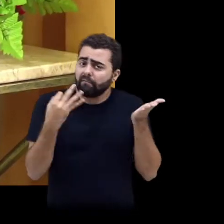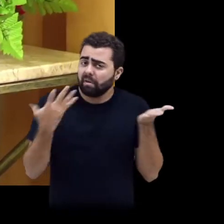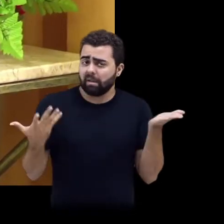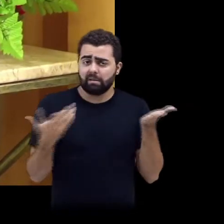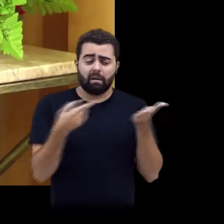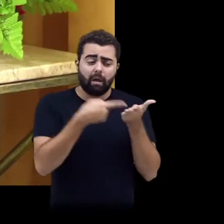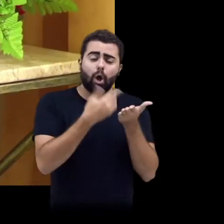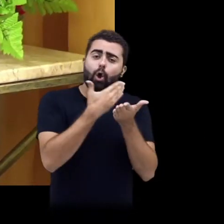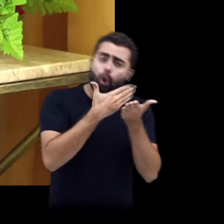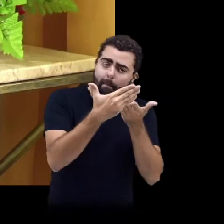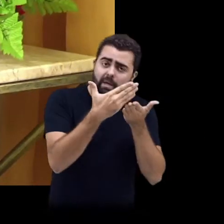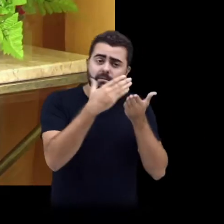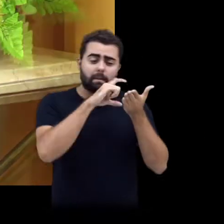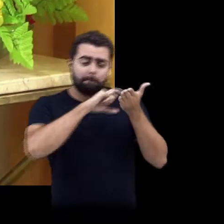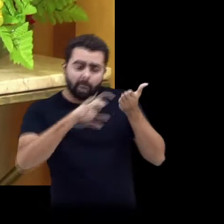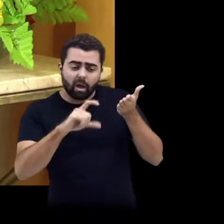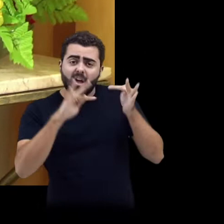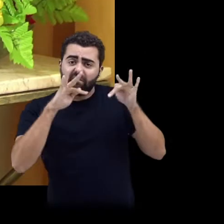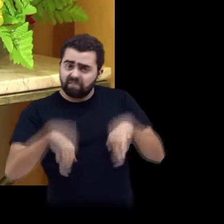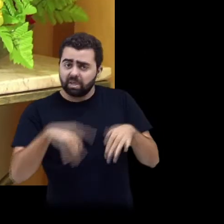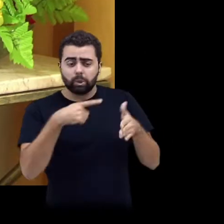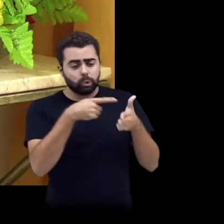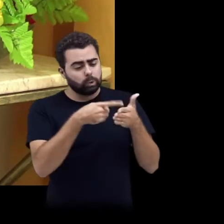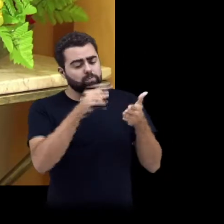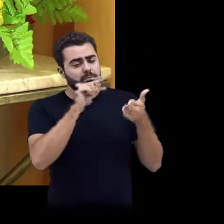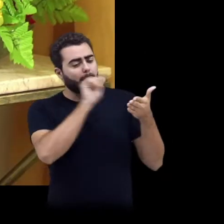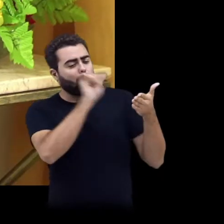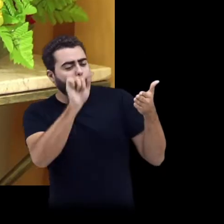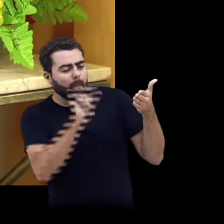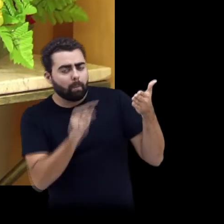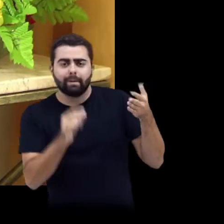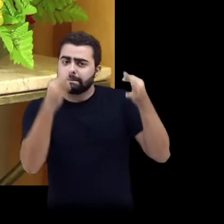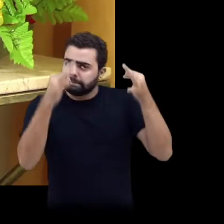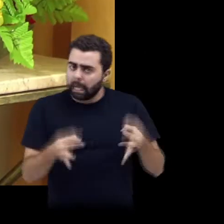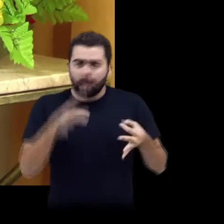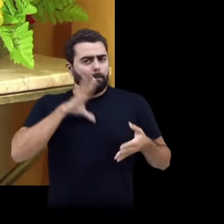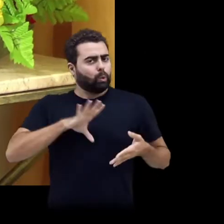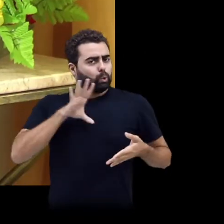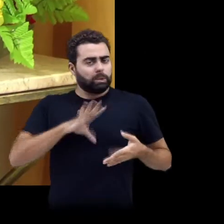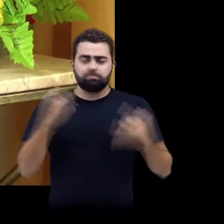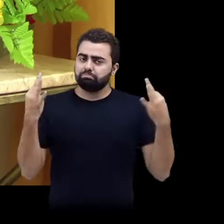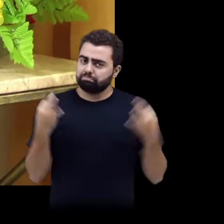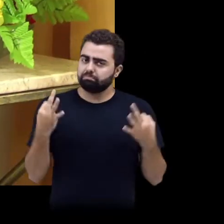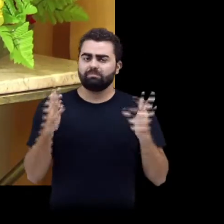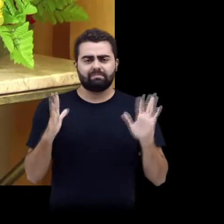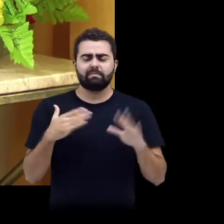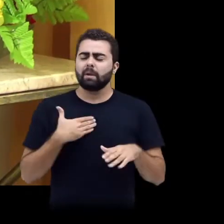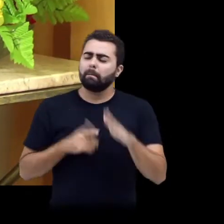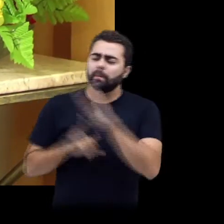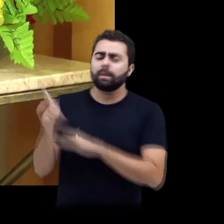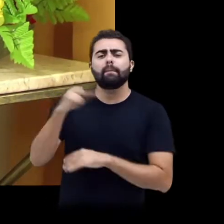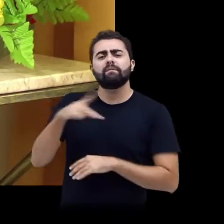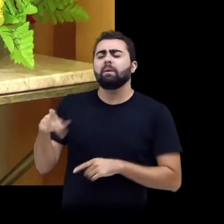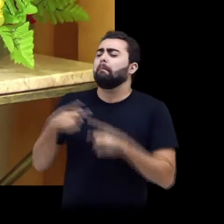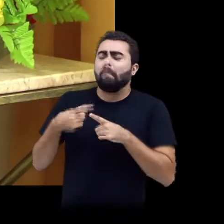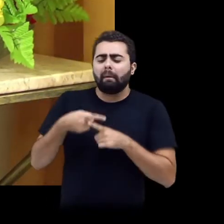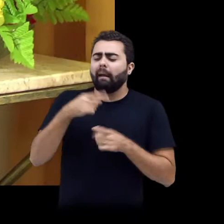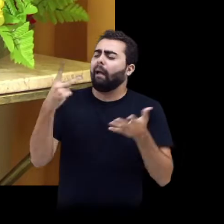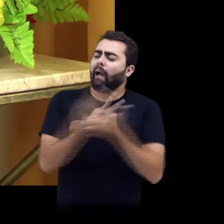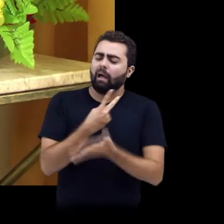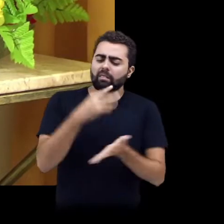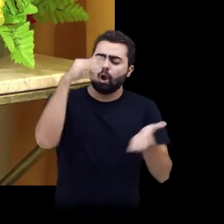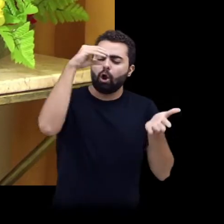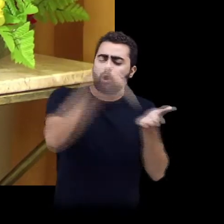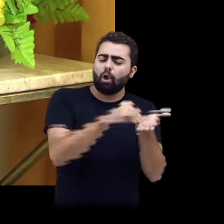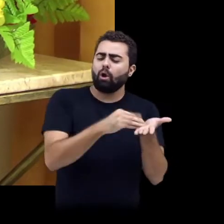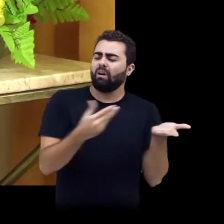meio e fim, a pontuação é correta. Então eu fui questionar o porquê dela ter grifado e dela ter colocado uma nota